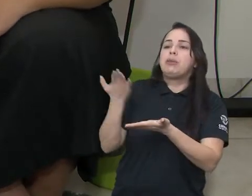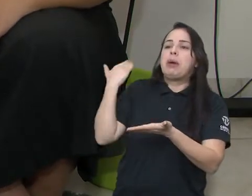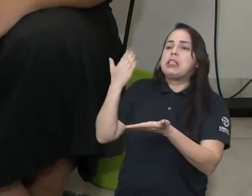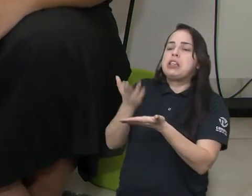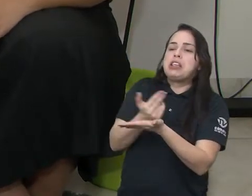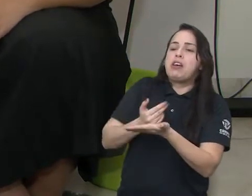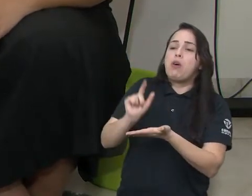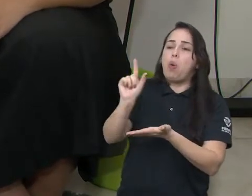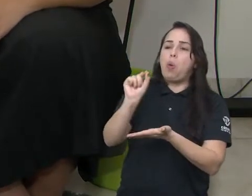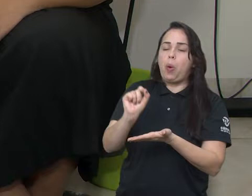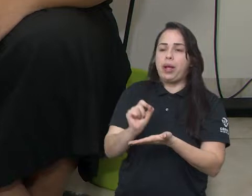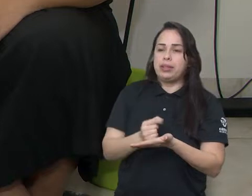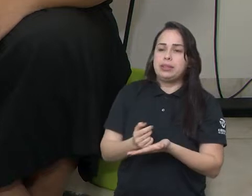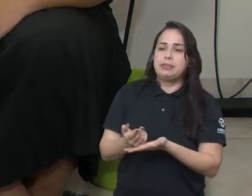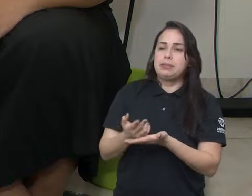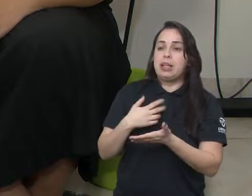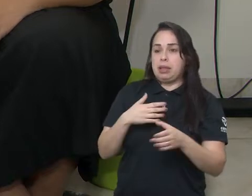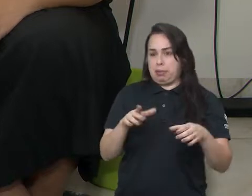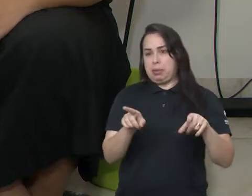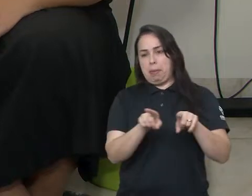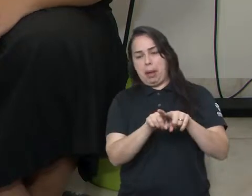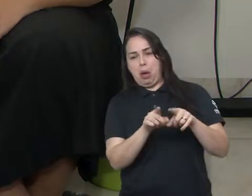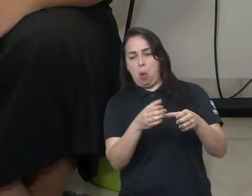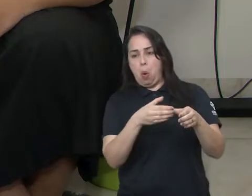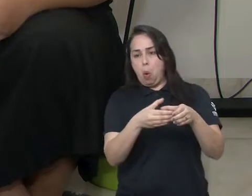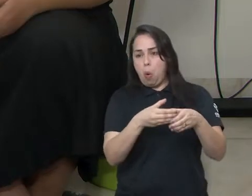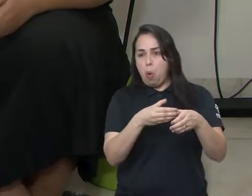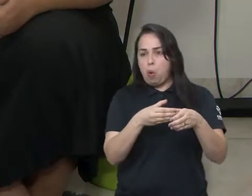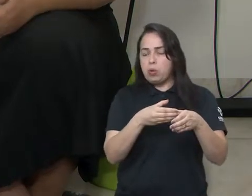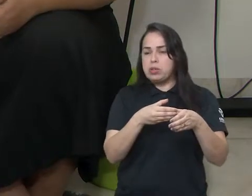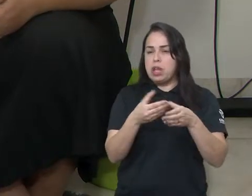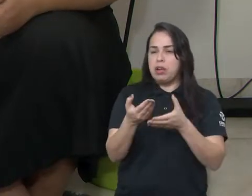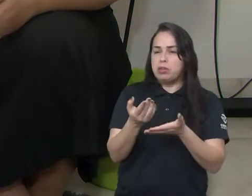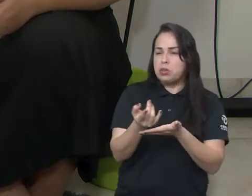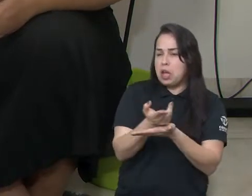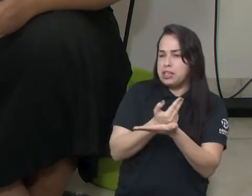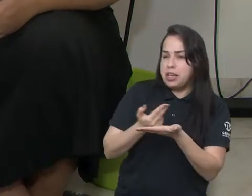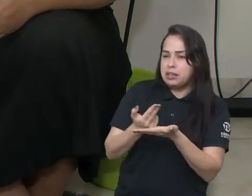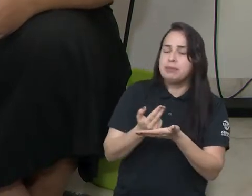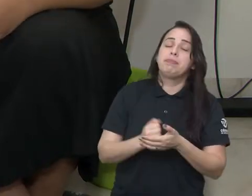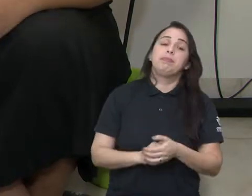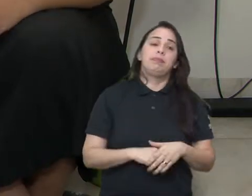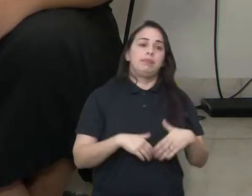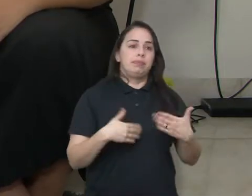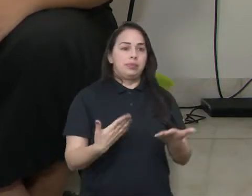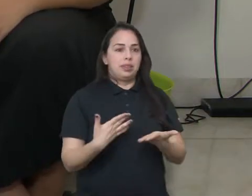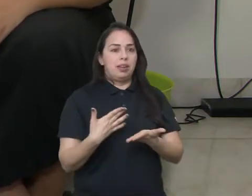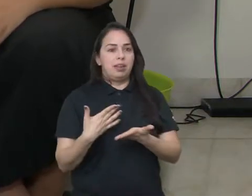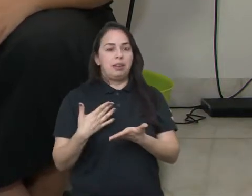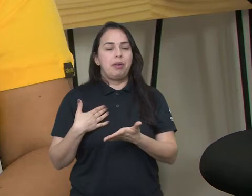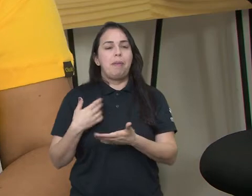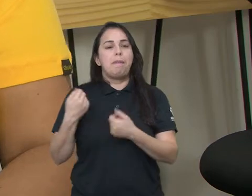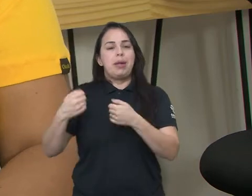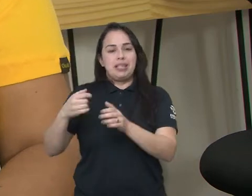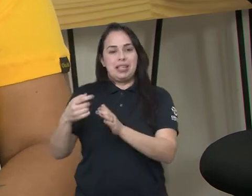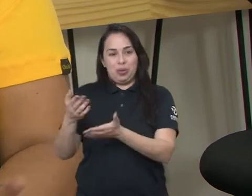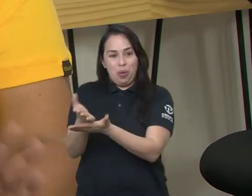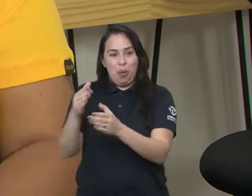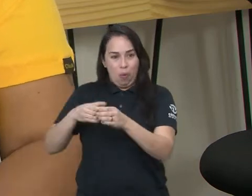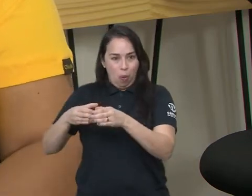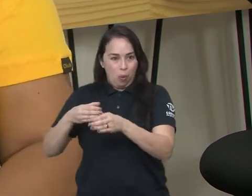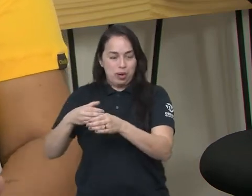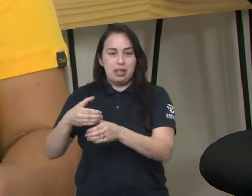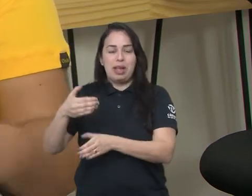você era criança? Basicamente? Esse concurso, tinha o desenho mais específico pro concurso. Sim, esse tinha que fazer uma coisa sobre